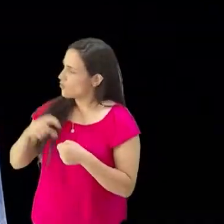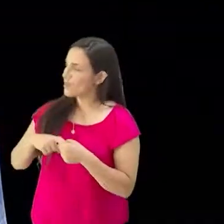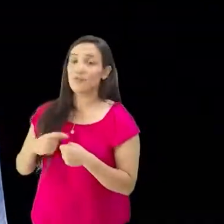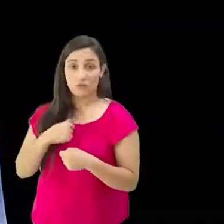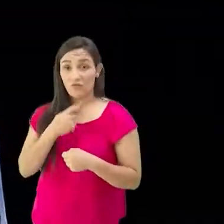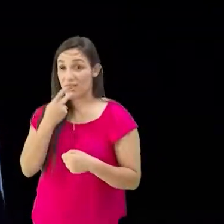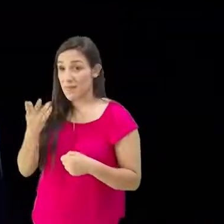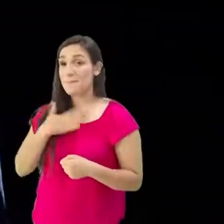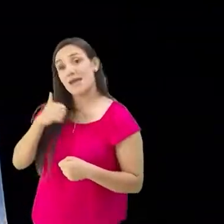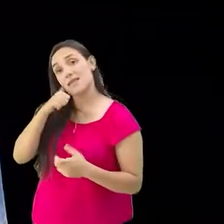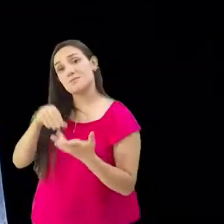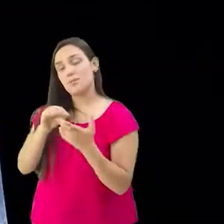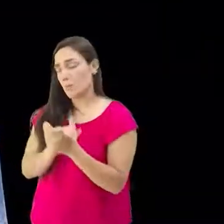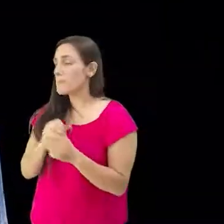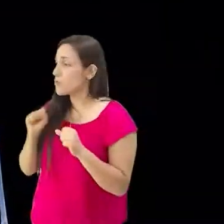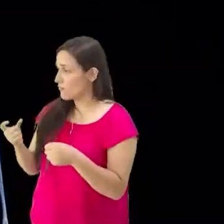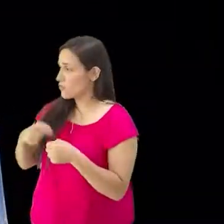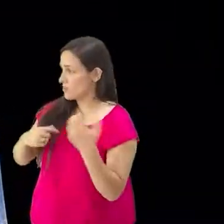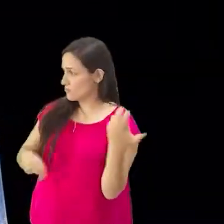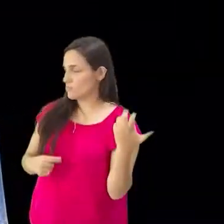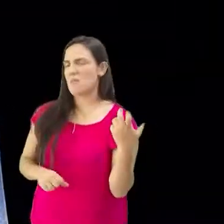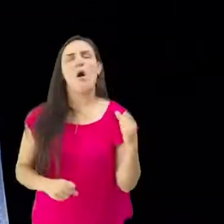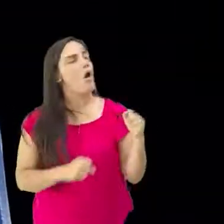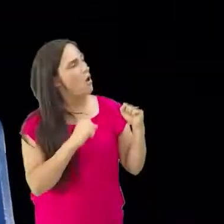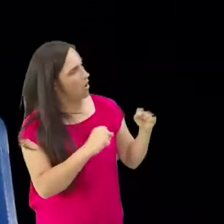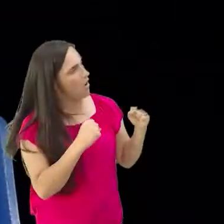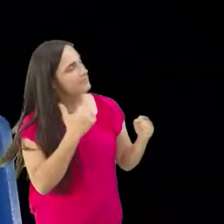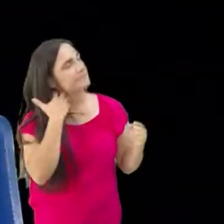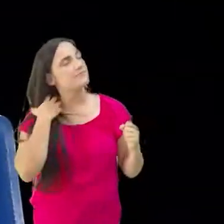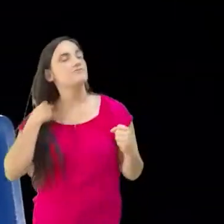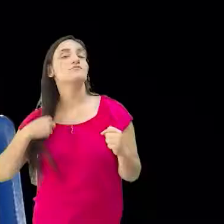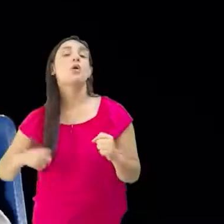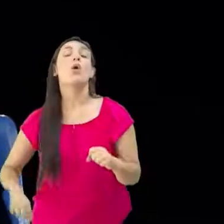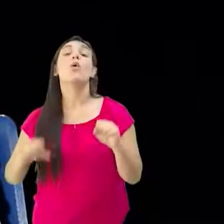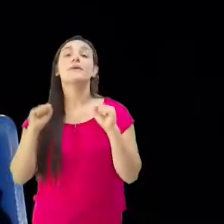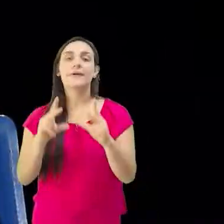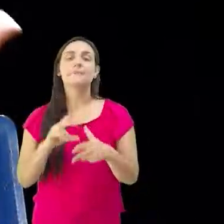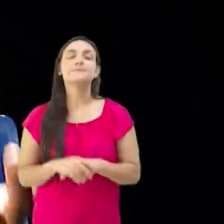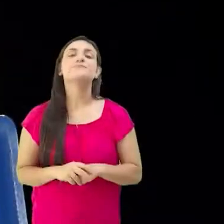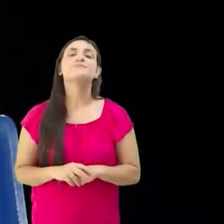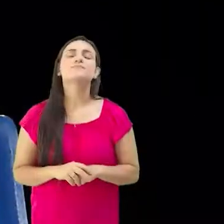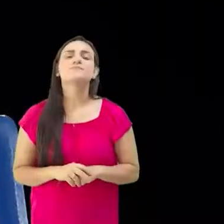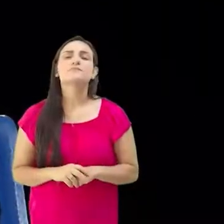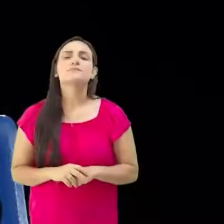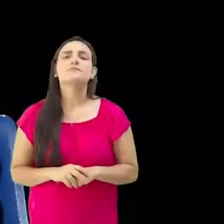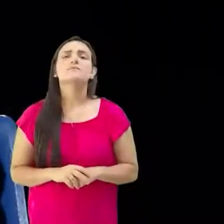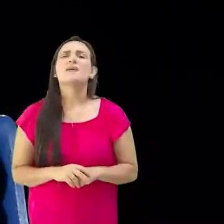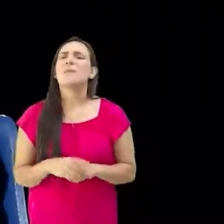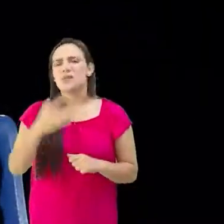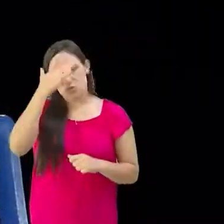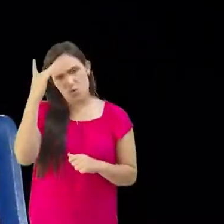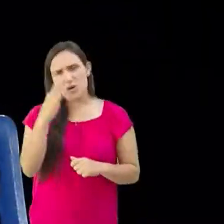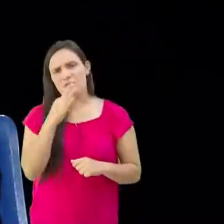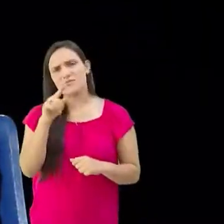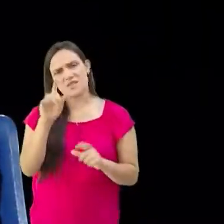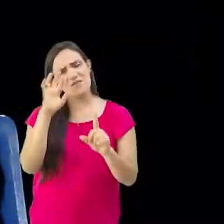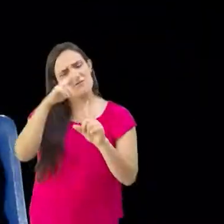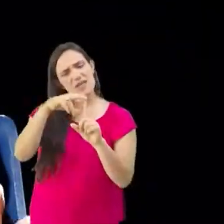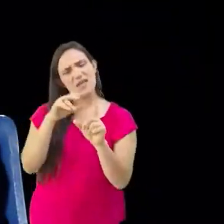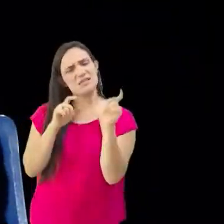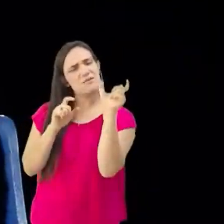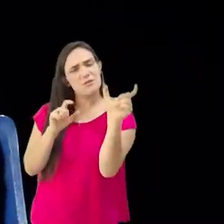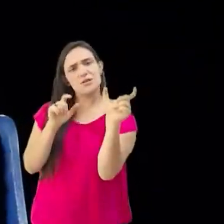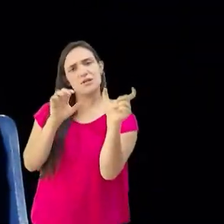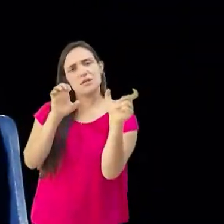apelo. Mas vamos contar então essa história. Da onde vem? Obviamente, quando fala teu nome, teu sobrenome, as pessoas já remetem, mas conta um pouco da tua história de vida, tua